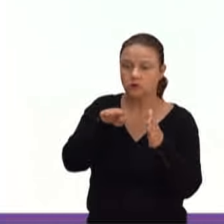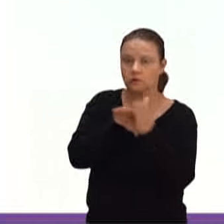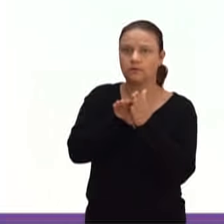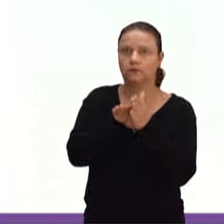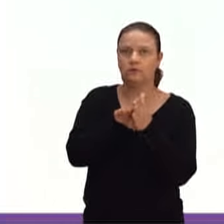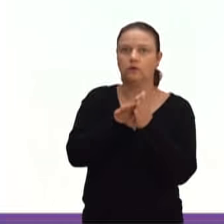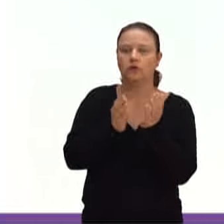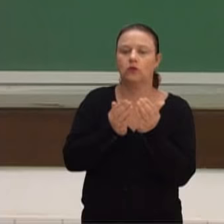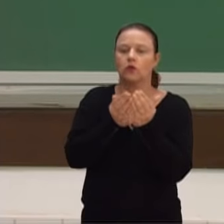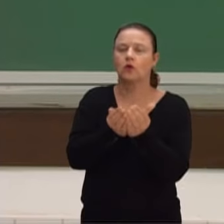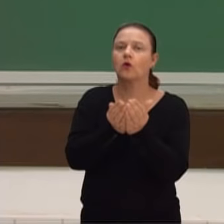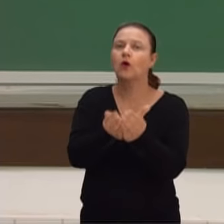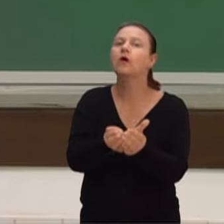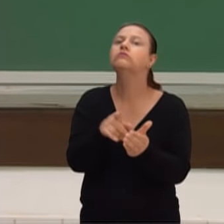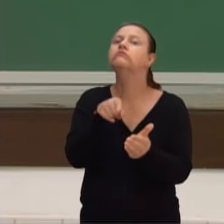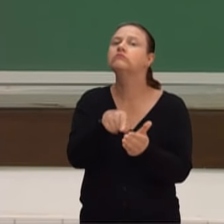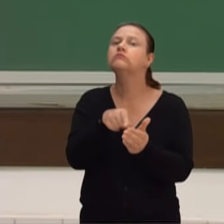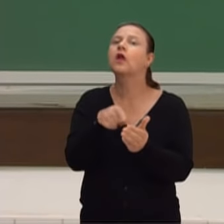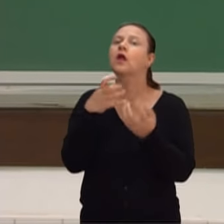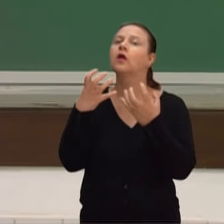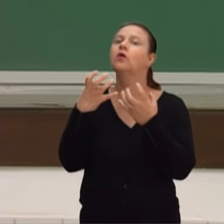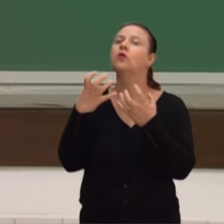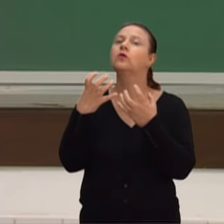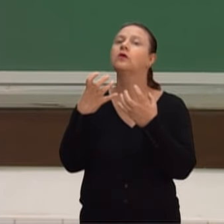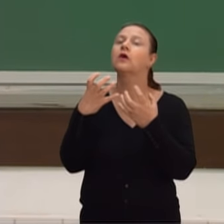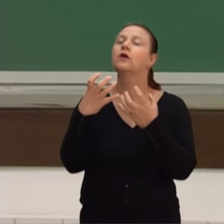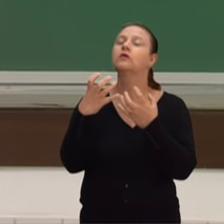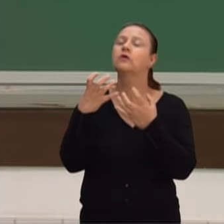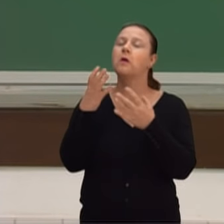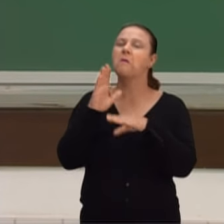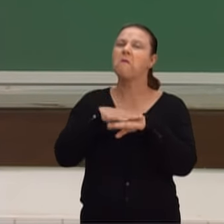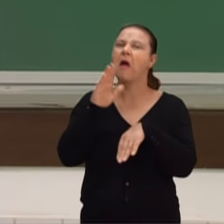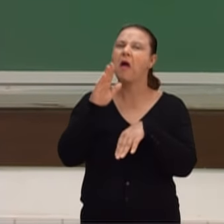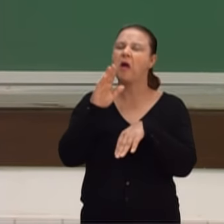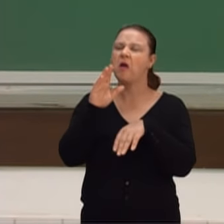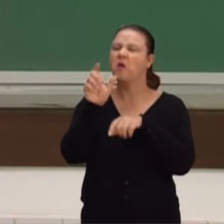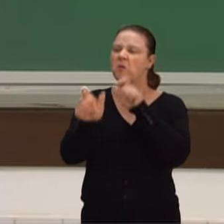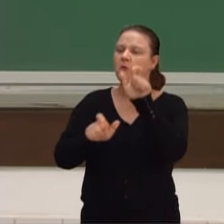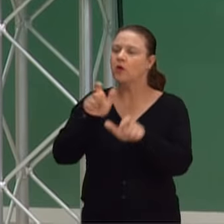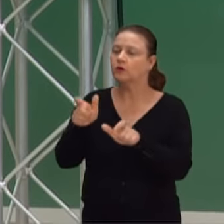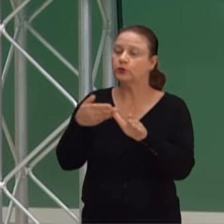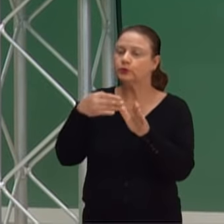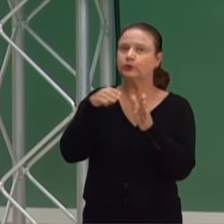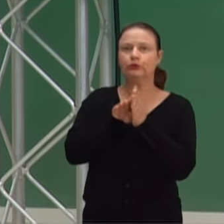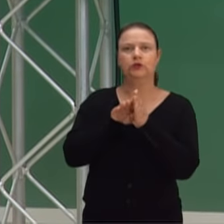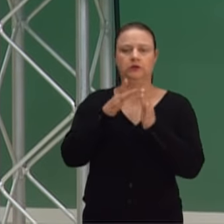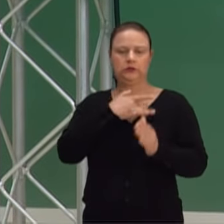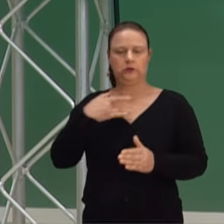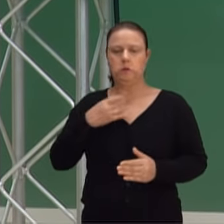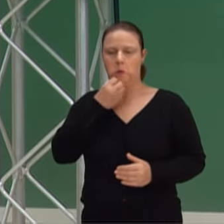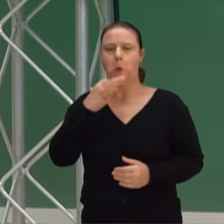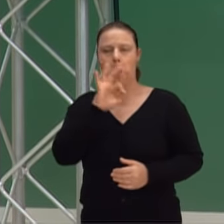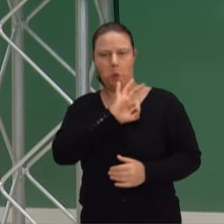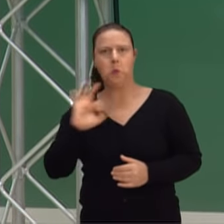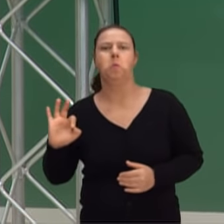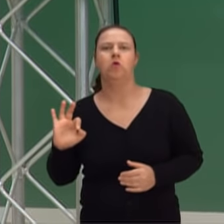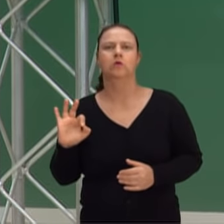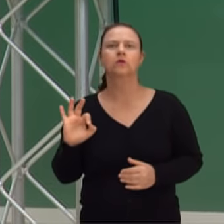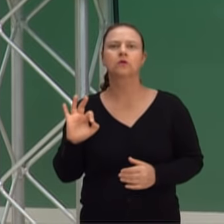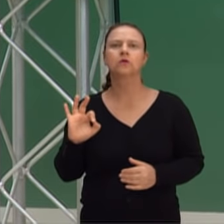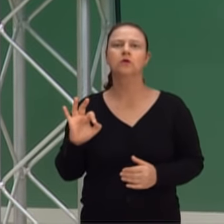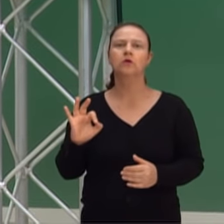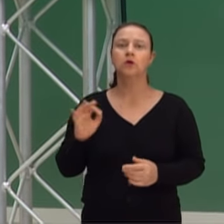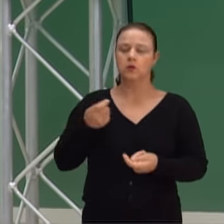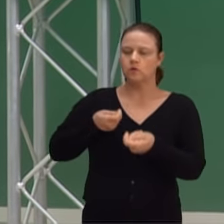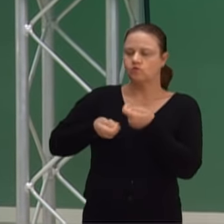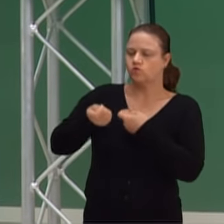pelo caminho, o meu lucro vai ser enorme. Então, o poema em geral está falando sobre o comércio de escravos, sobre essas mercadorias que